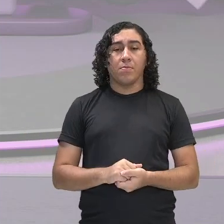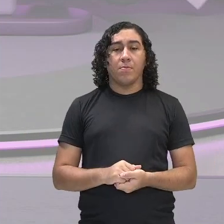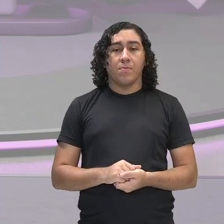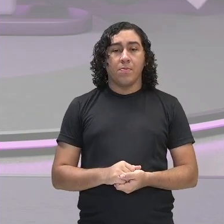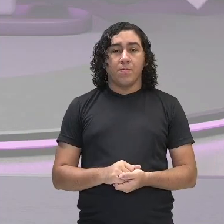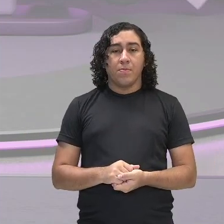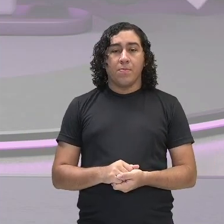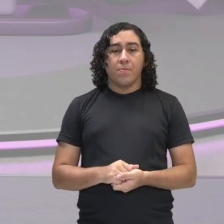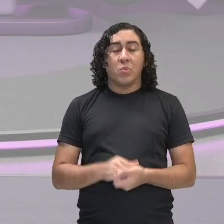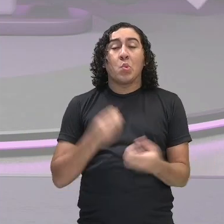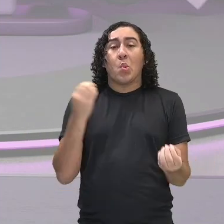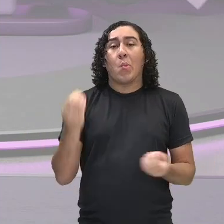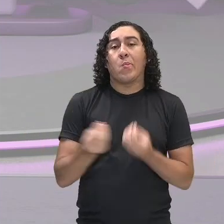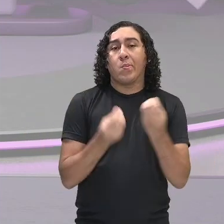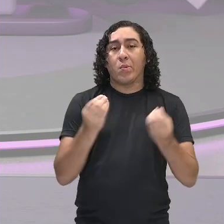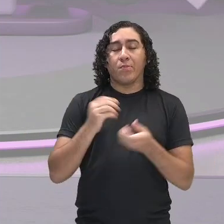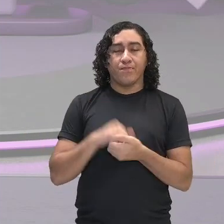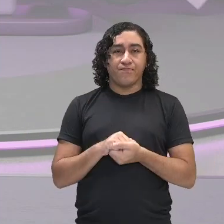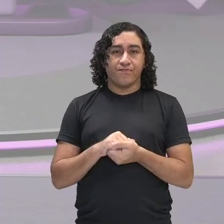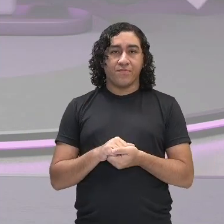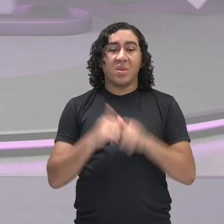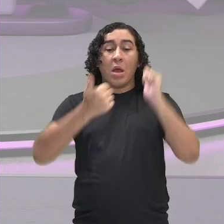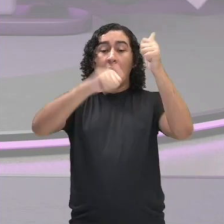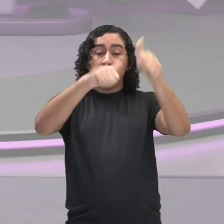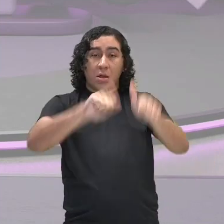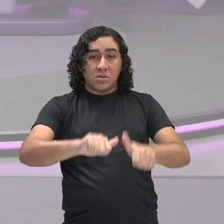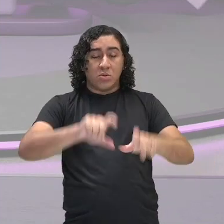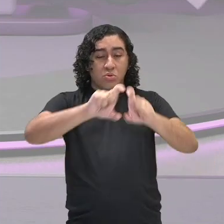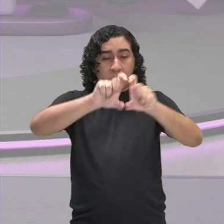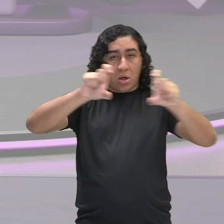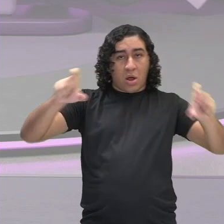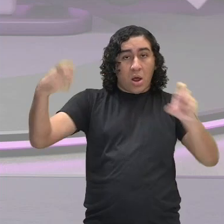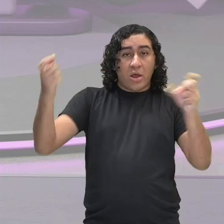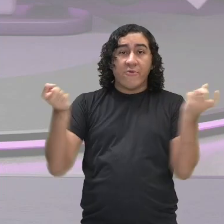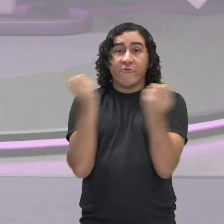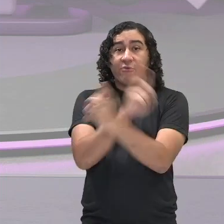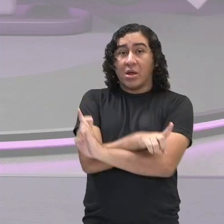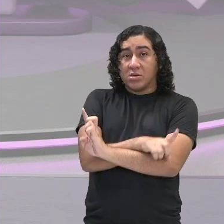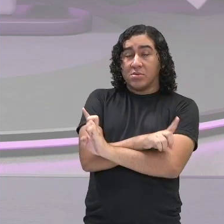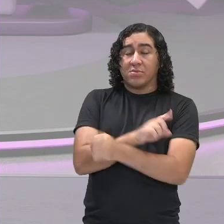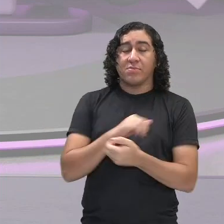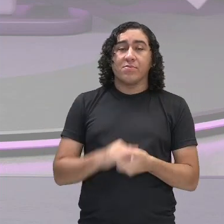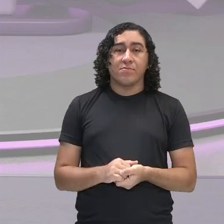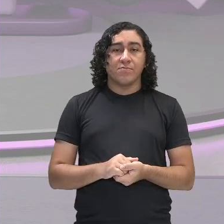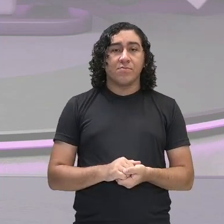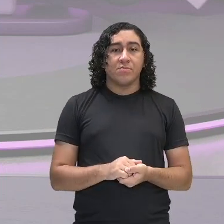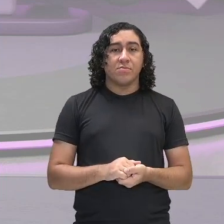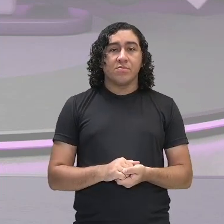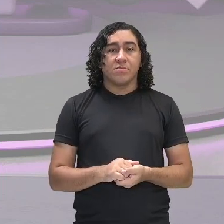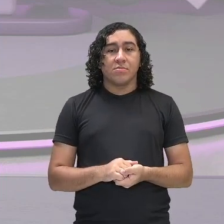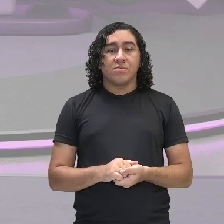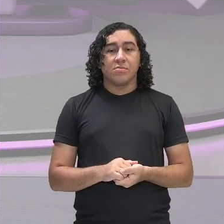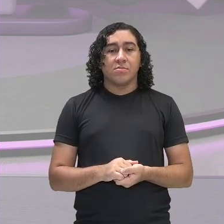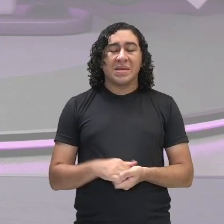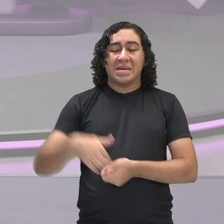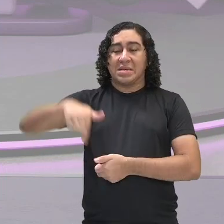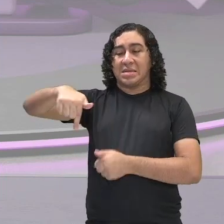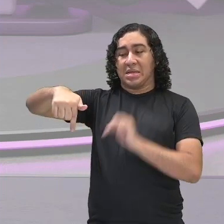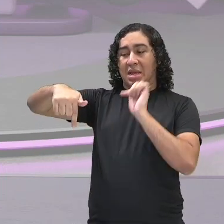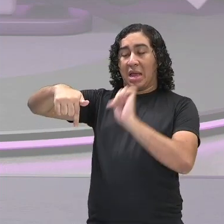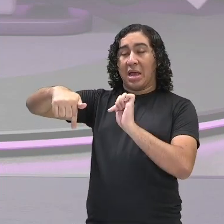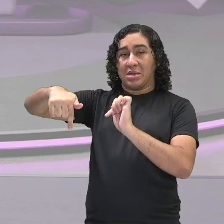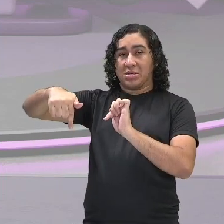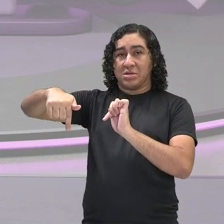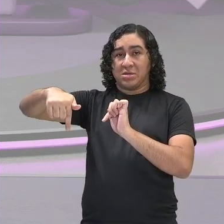né? De que forma? Vamos fazer o processo inverso. Para a gente obter o próximo termo, a gente não somou o